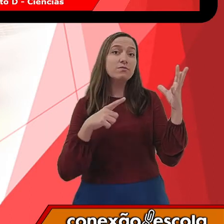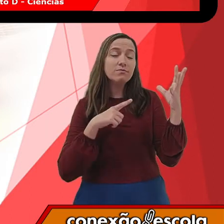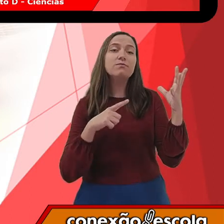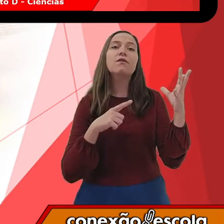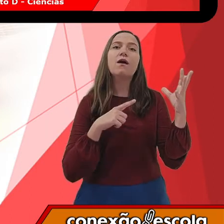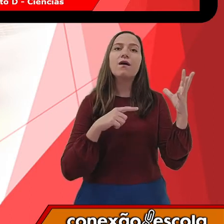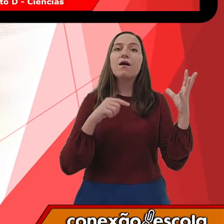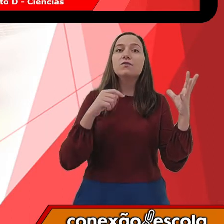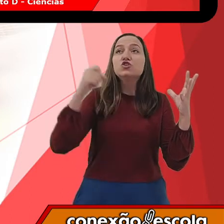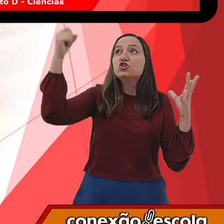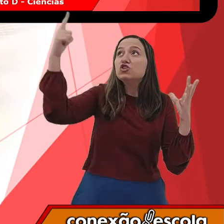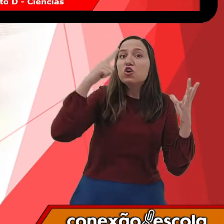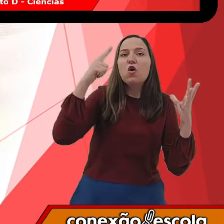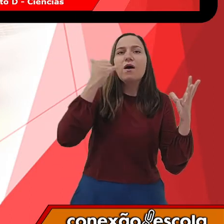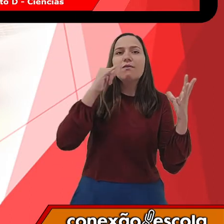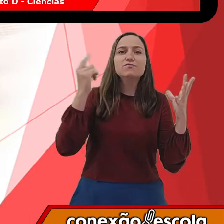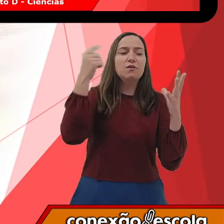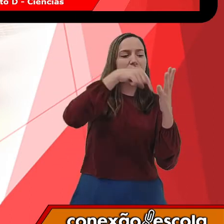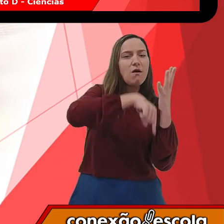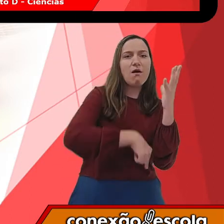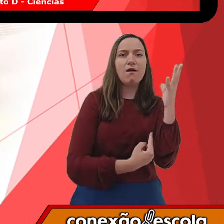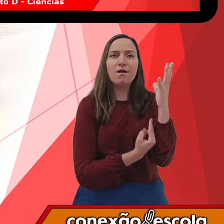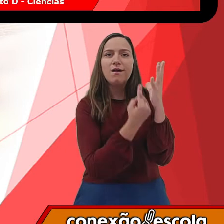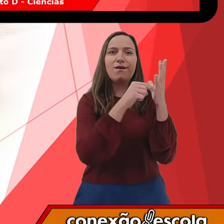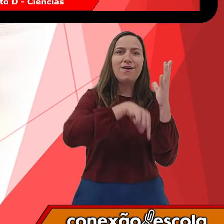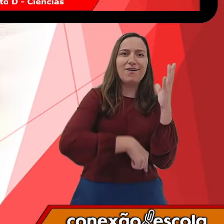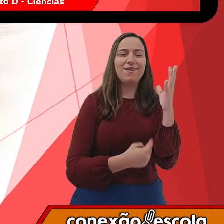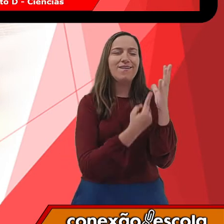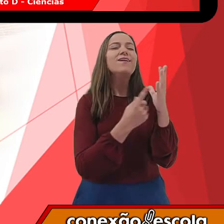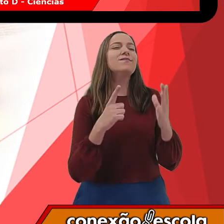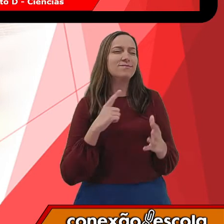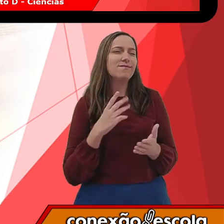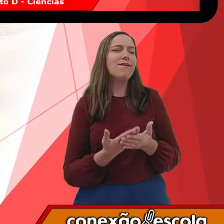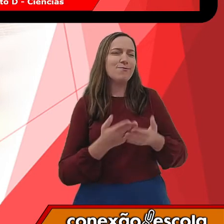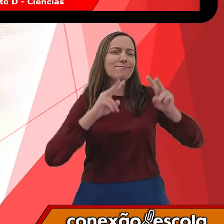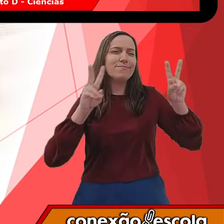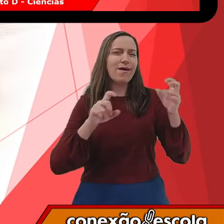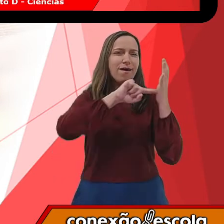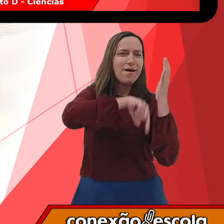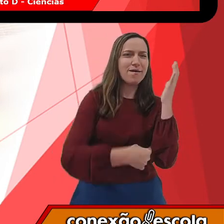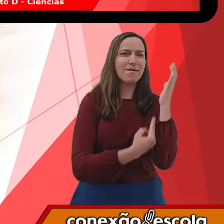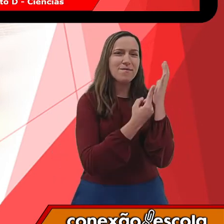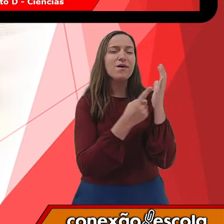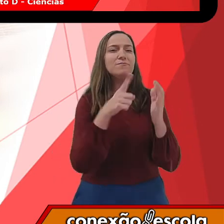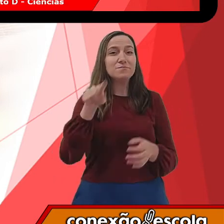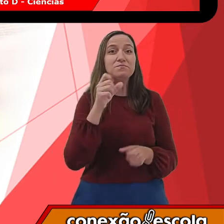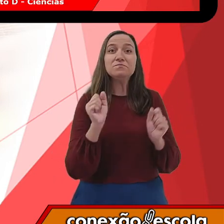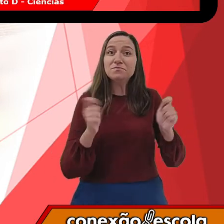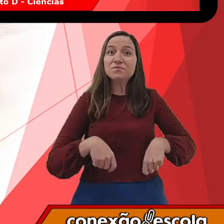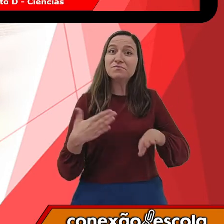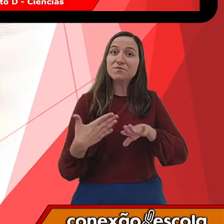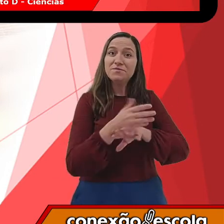coisas, a energia da luz do sol. Temos uma aula sobre fotossíntese. Se você ainda não assistiu, acesse ao